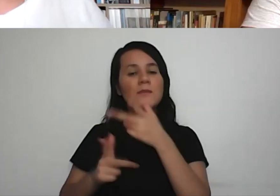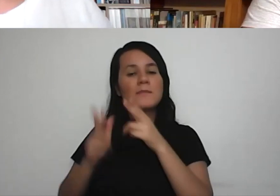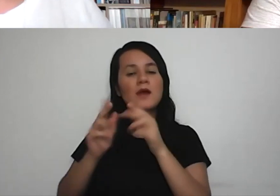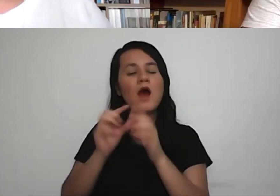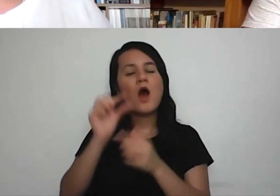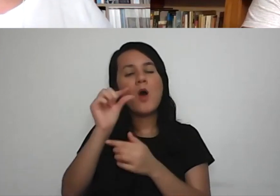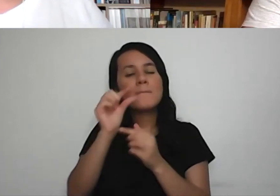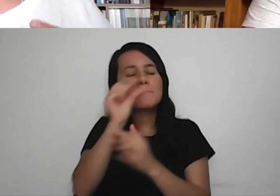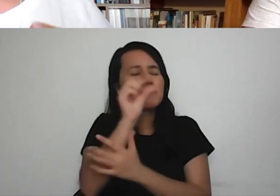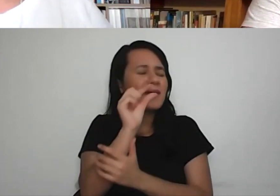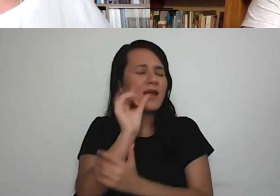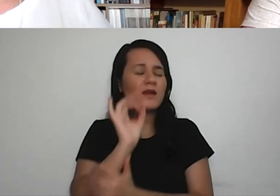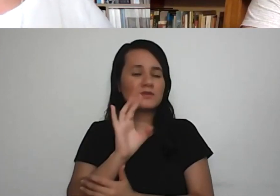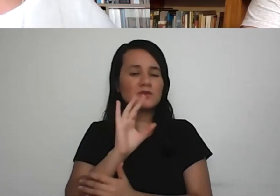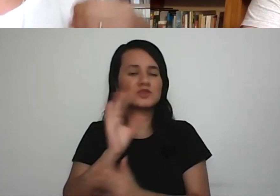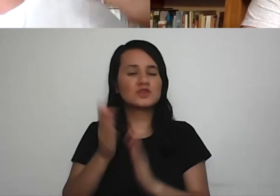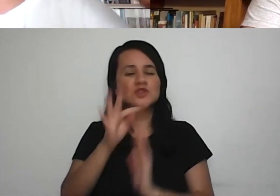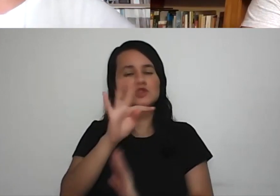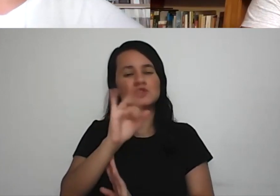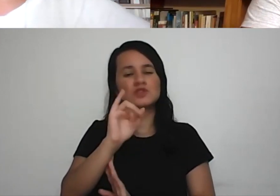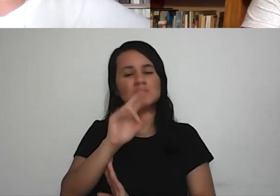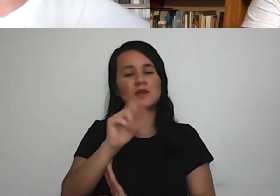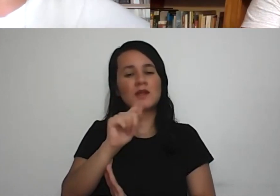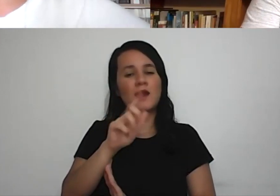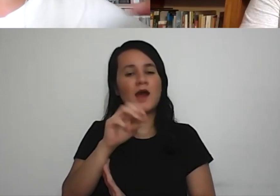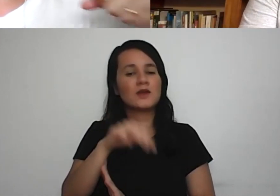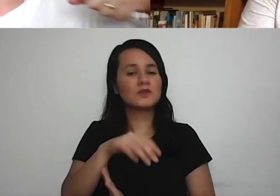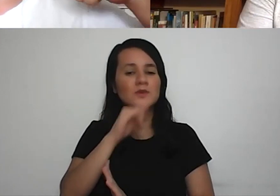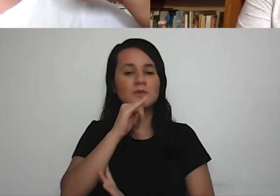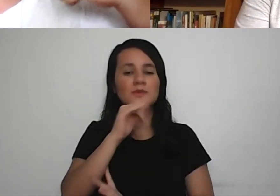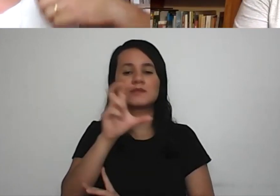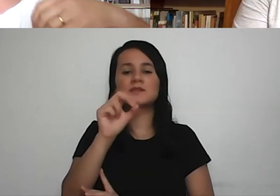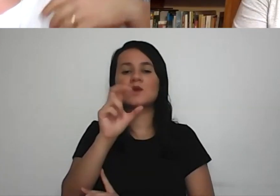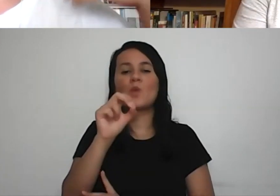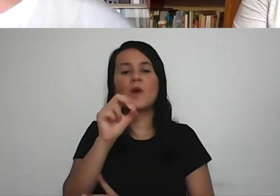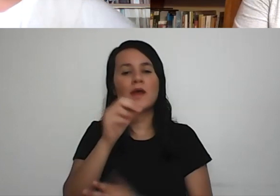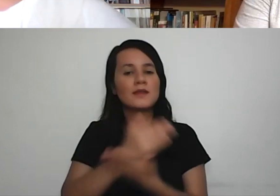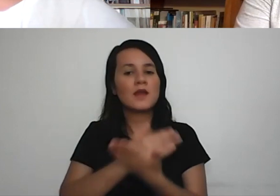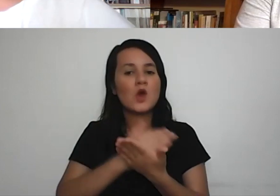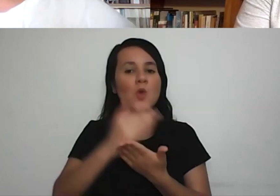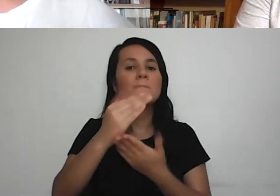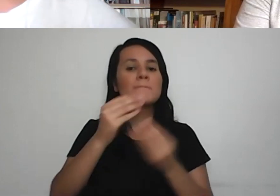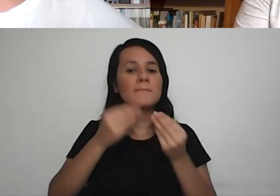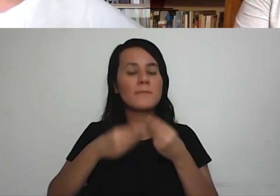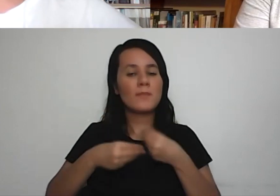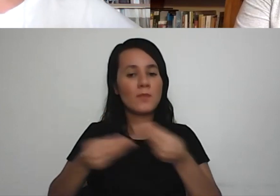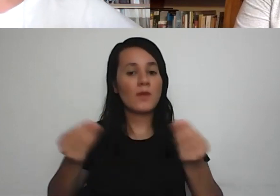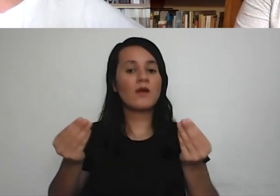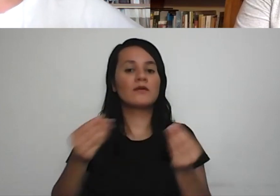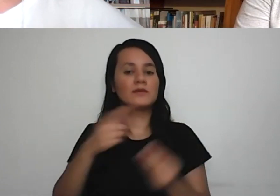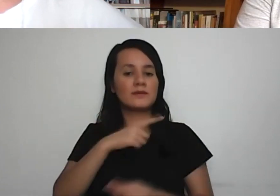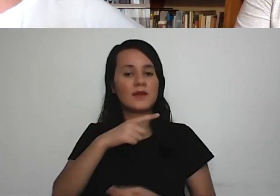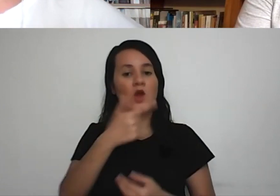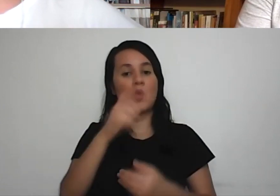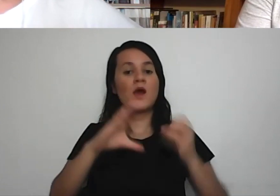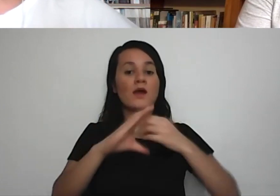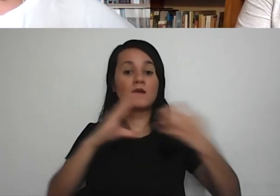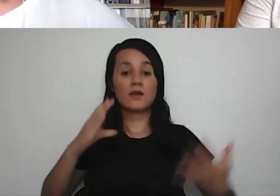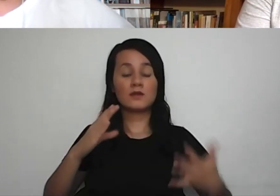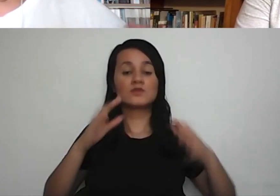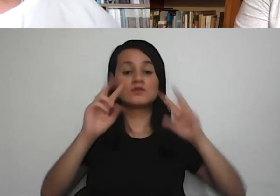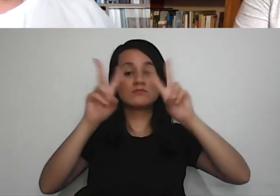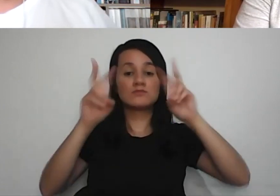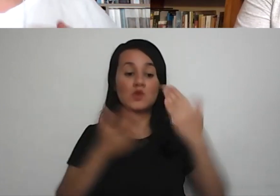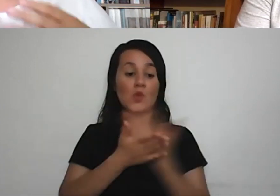pequenas, né? Tiragens muito pequenas, são tiragens de 50 exemplares inicialmente, que é uma outra característica da publicação de